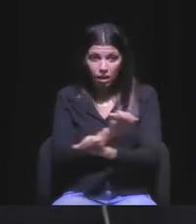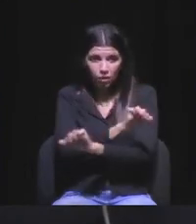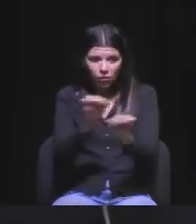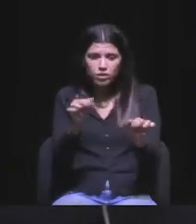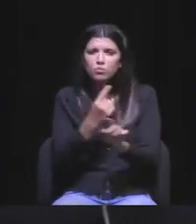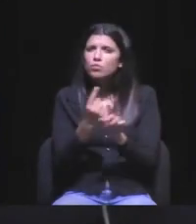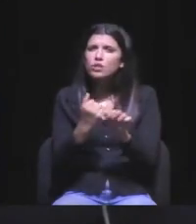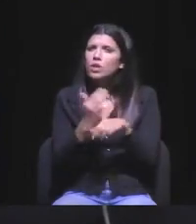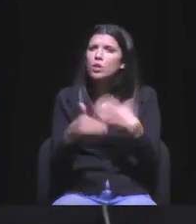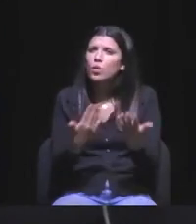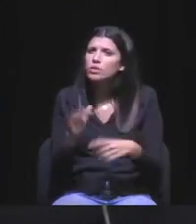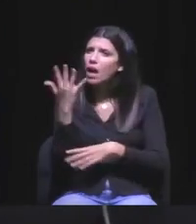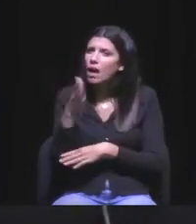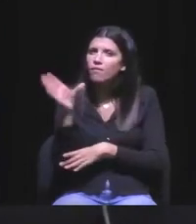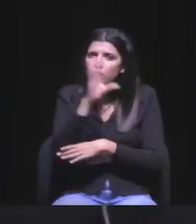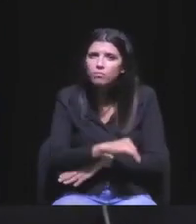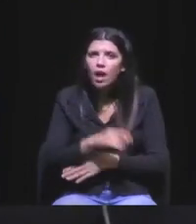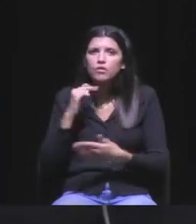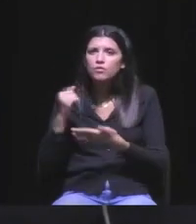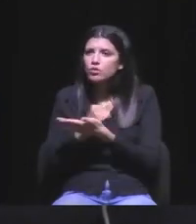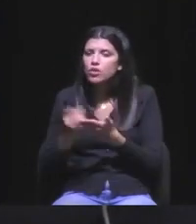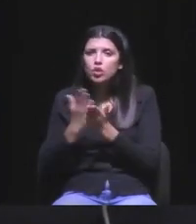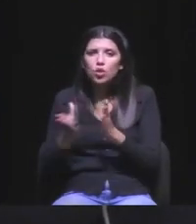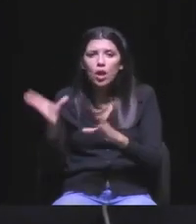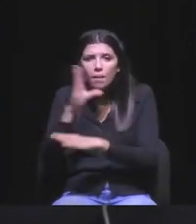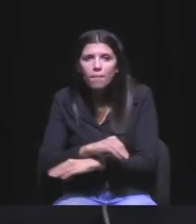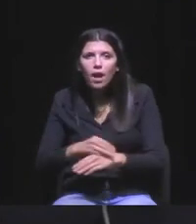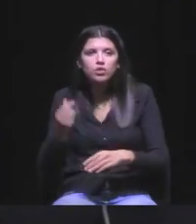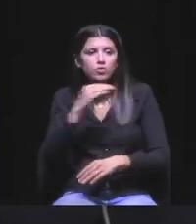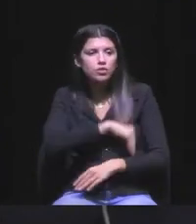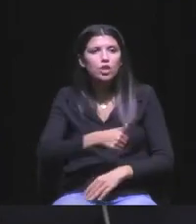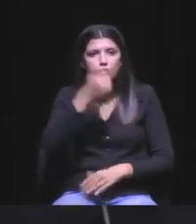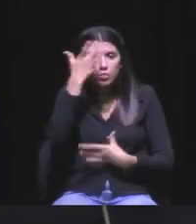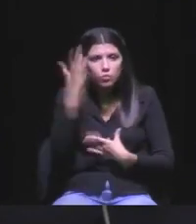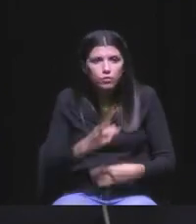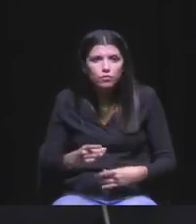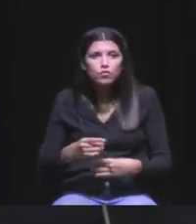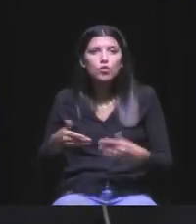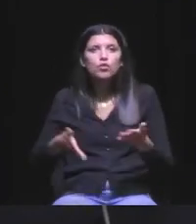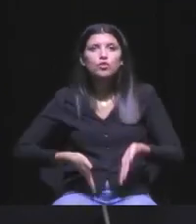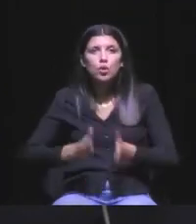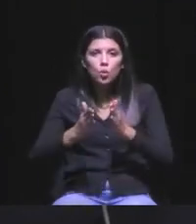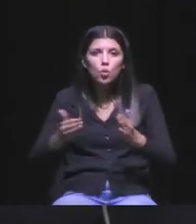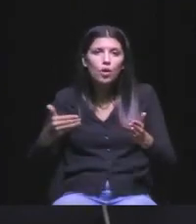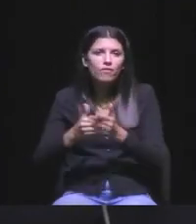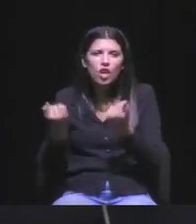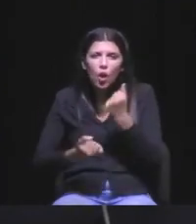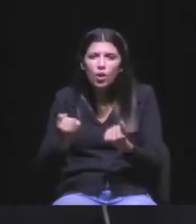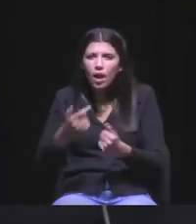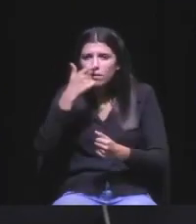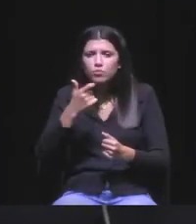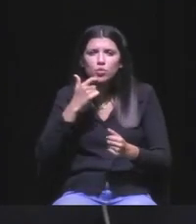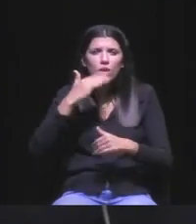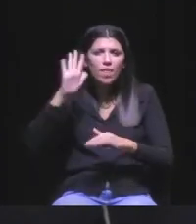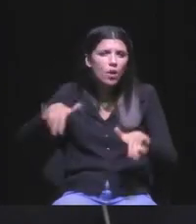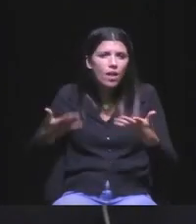acontece mais rápido. Mais árvores na rua, mais auxiliares nas escolas, melhores salários para professores, fechar as ruas aos carros, para as pessoas de todas as idades poderem